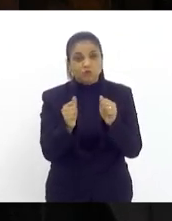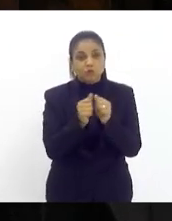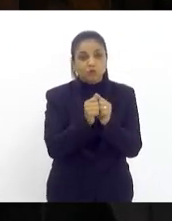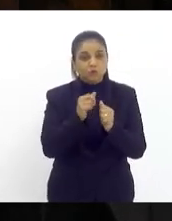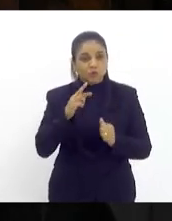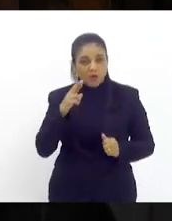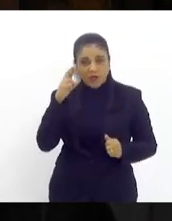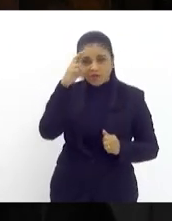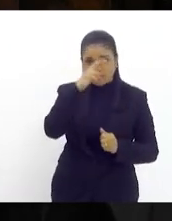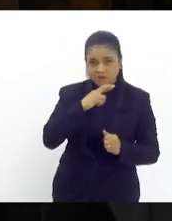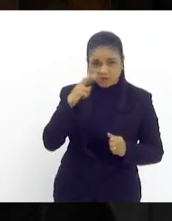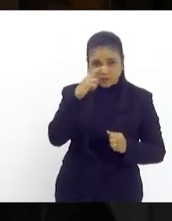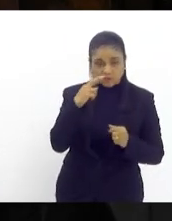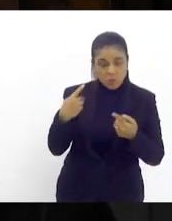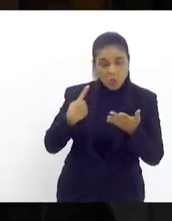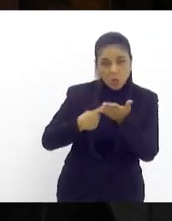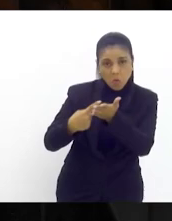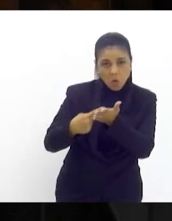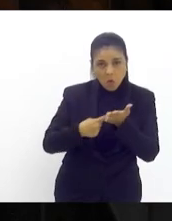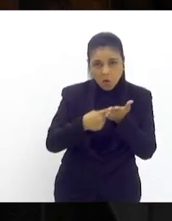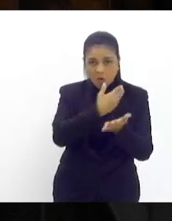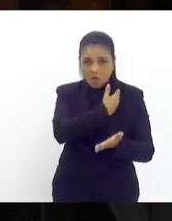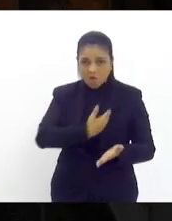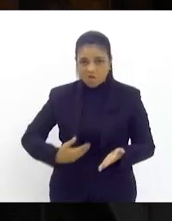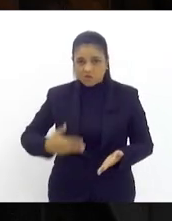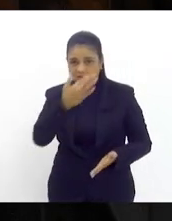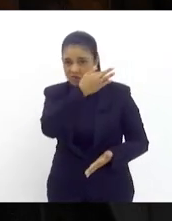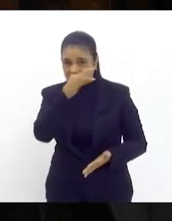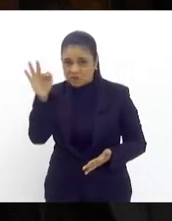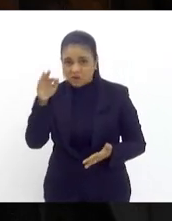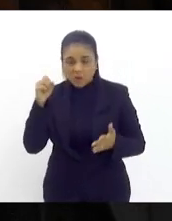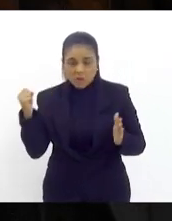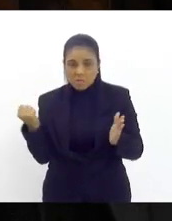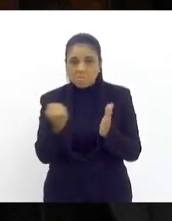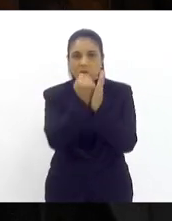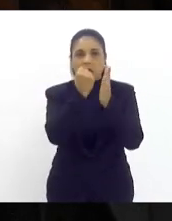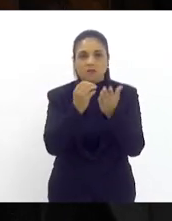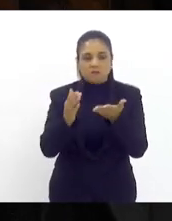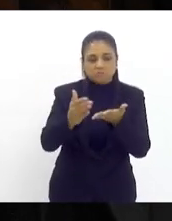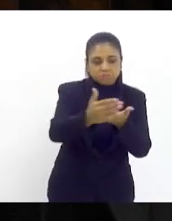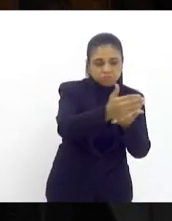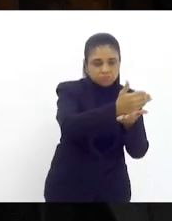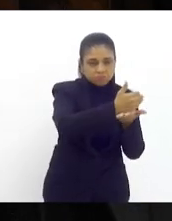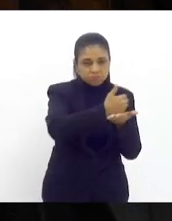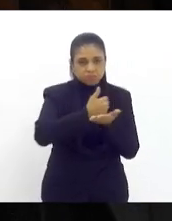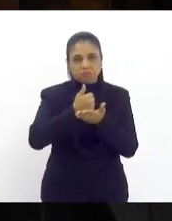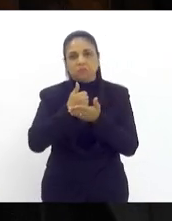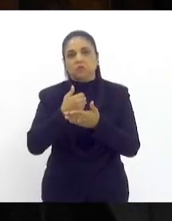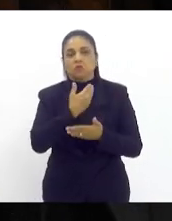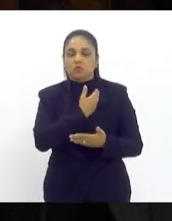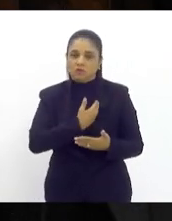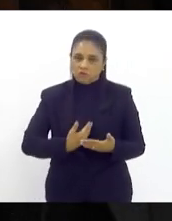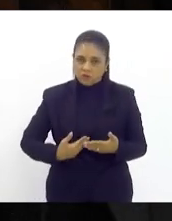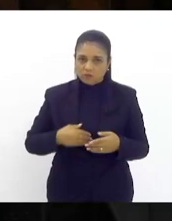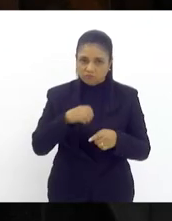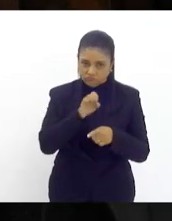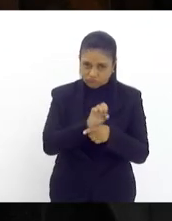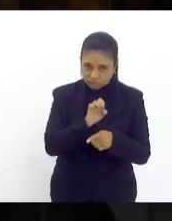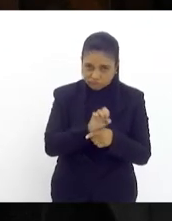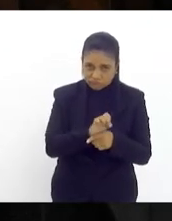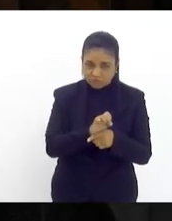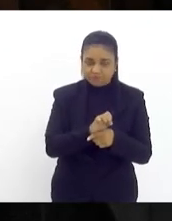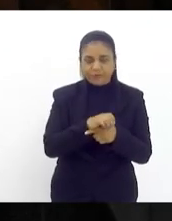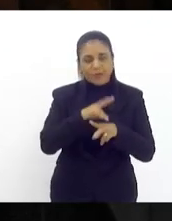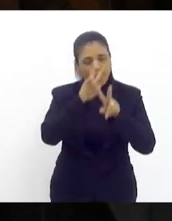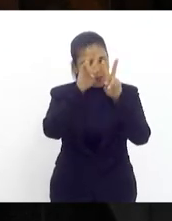acordado com o governo federal que impacta a receita do governo comentário meu este tema tem falado sobre